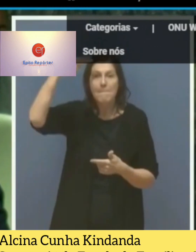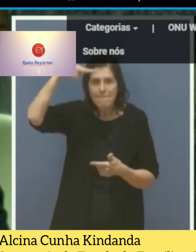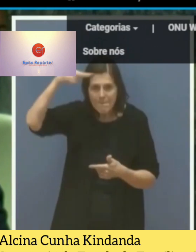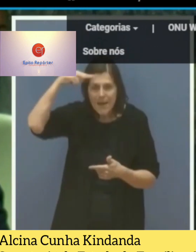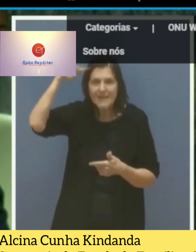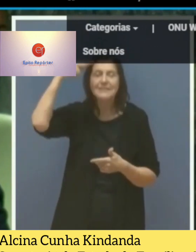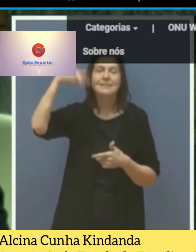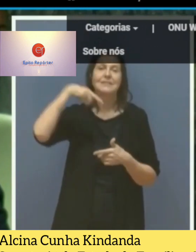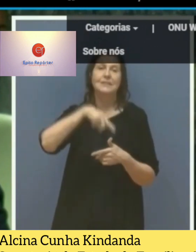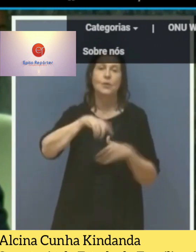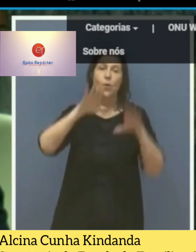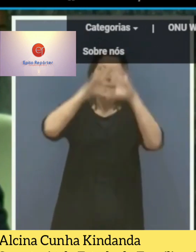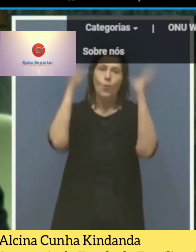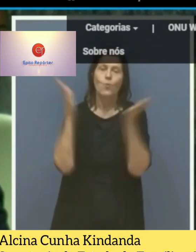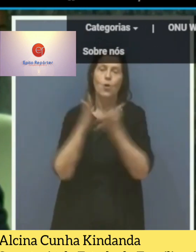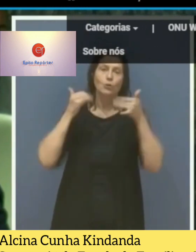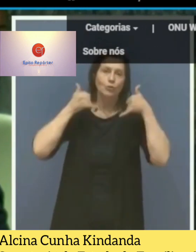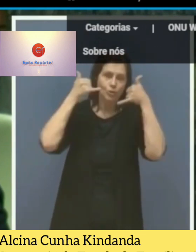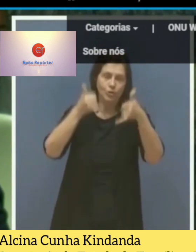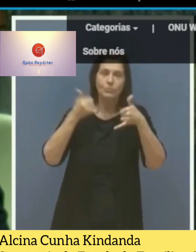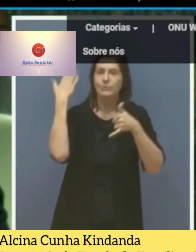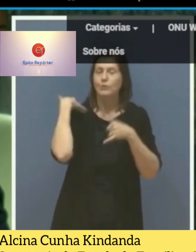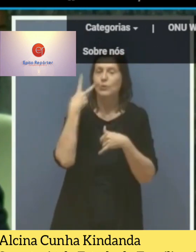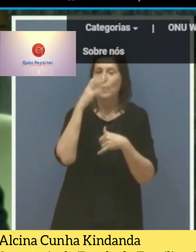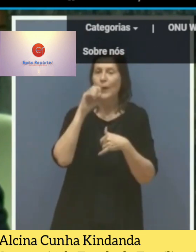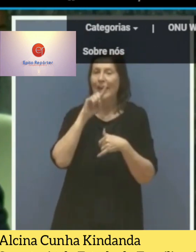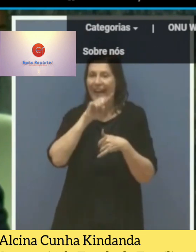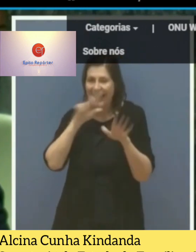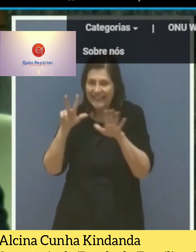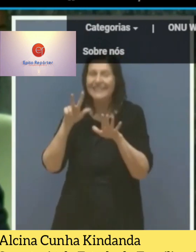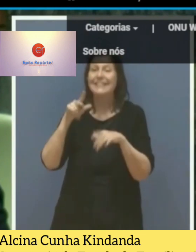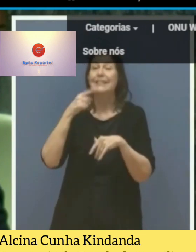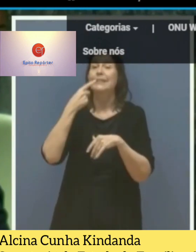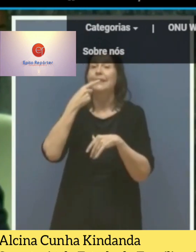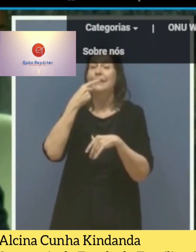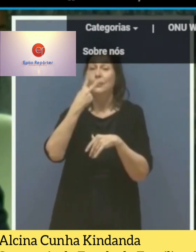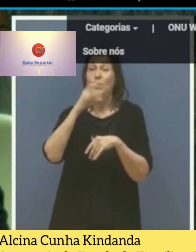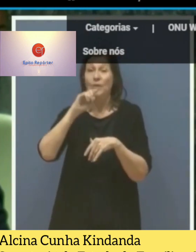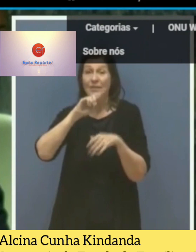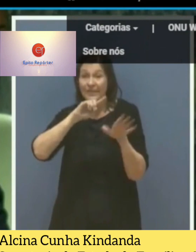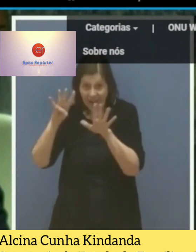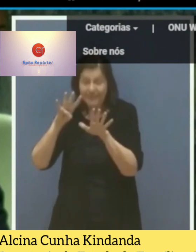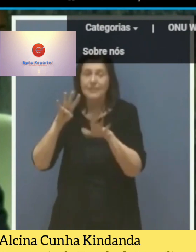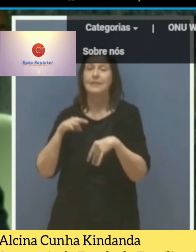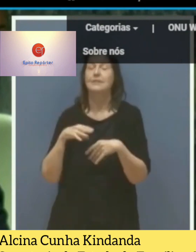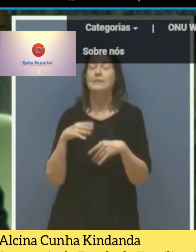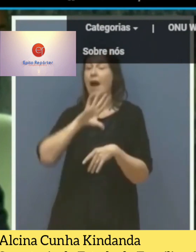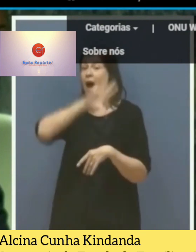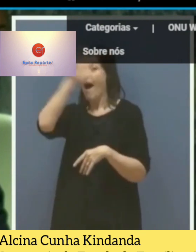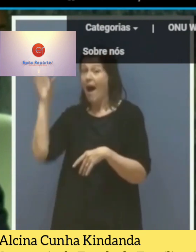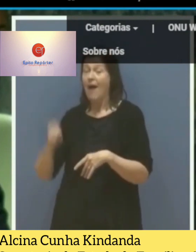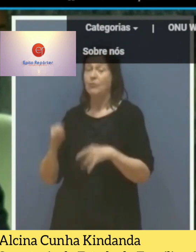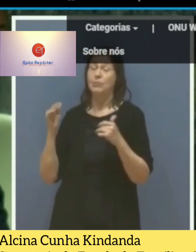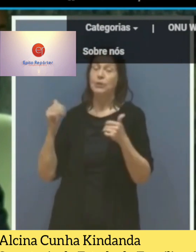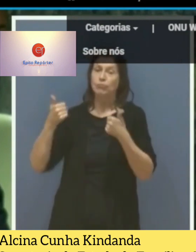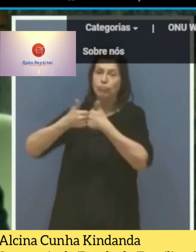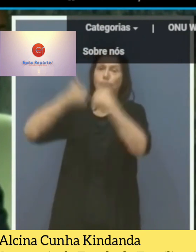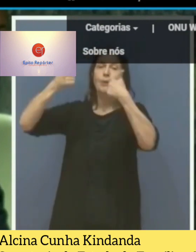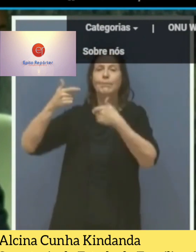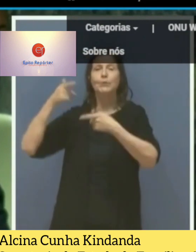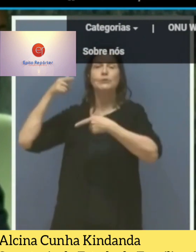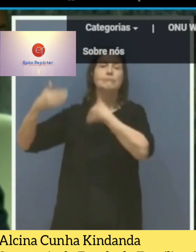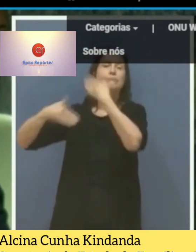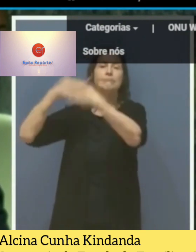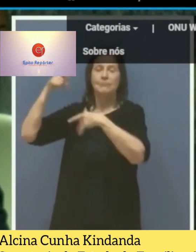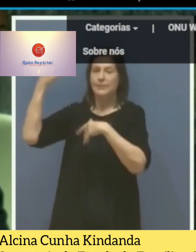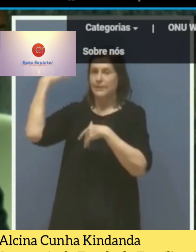2019 campeão africano em 2022 campeão mundial senhora Presidente minhas